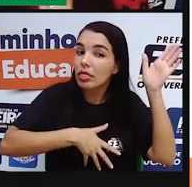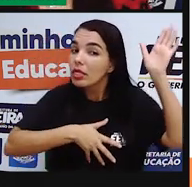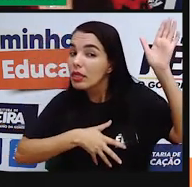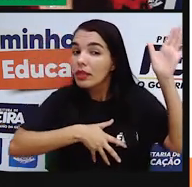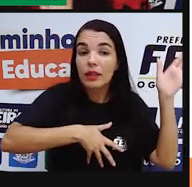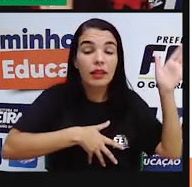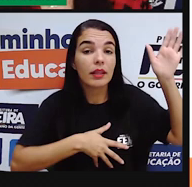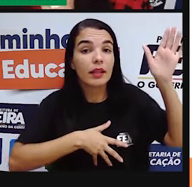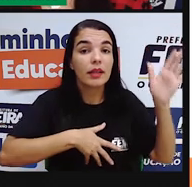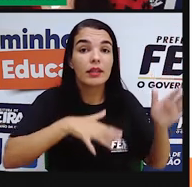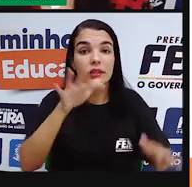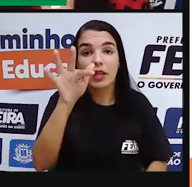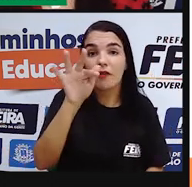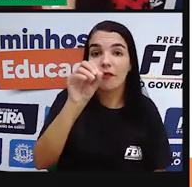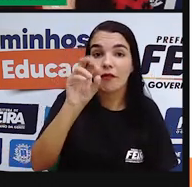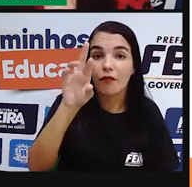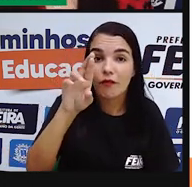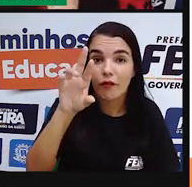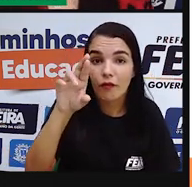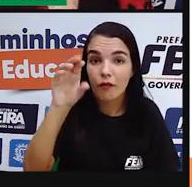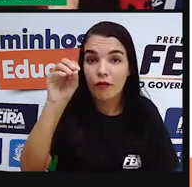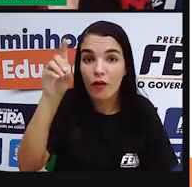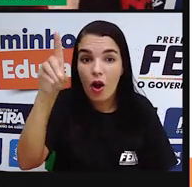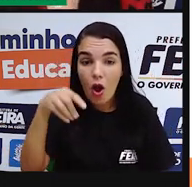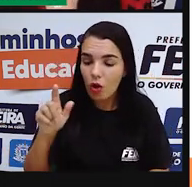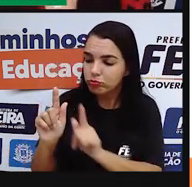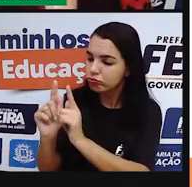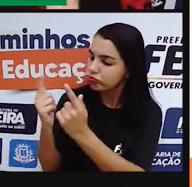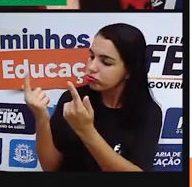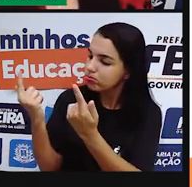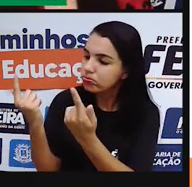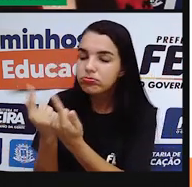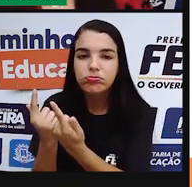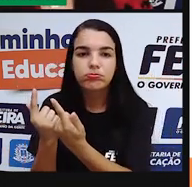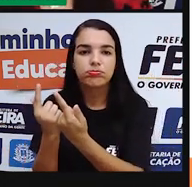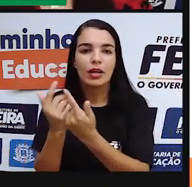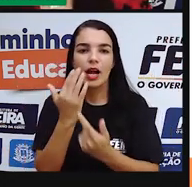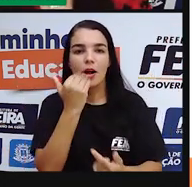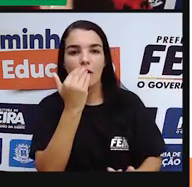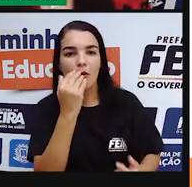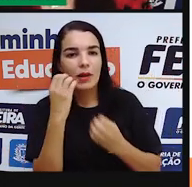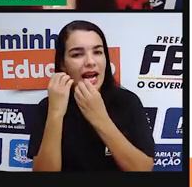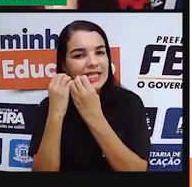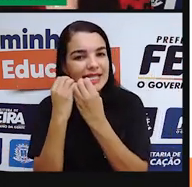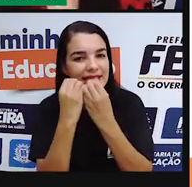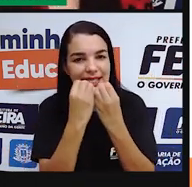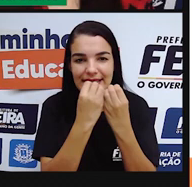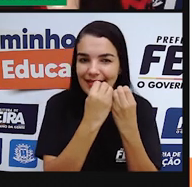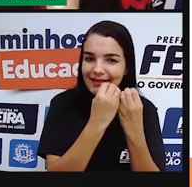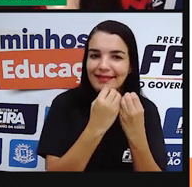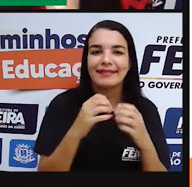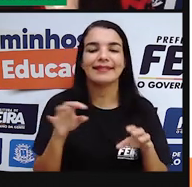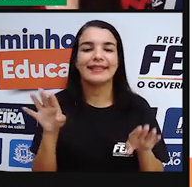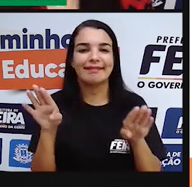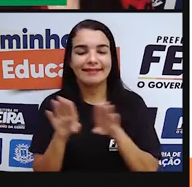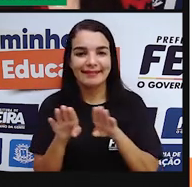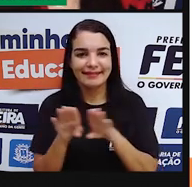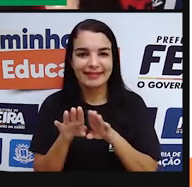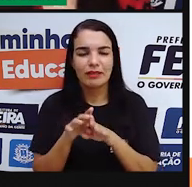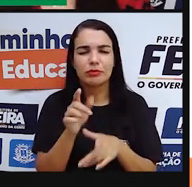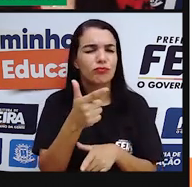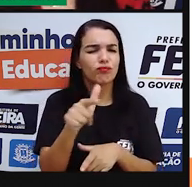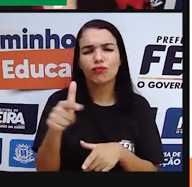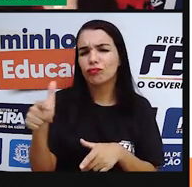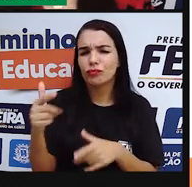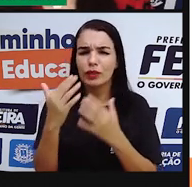é o caso da quadrilha, algumas comidas típicas, como é o caso do milho, né? E também com